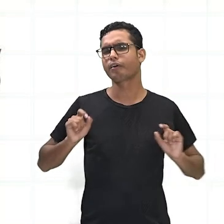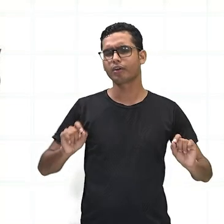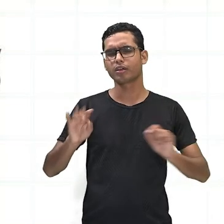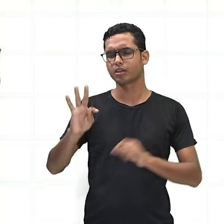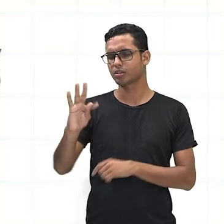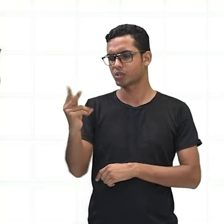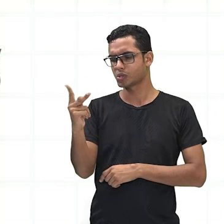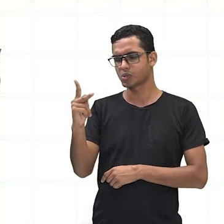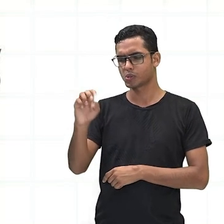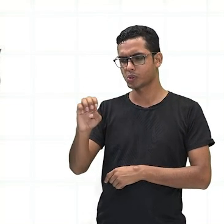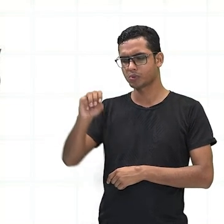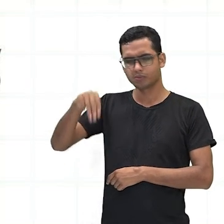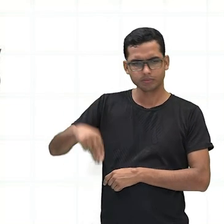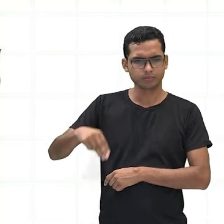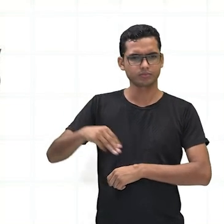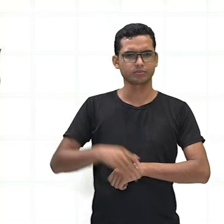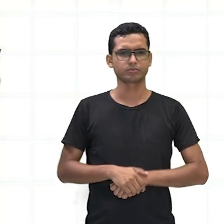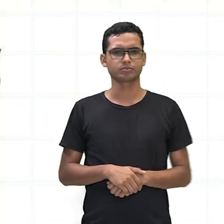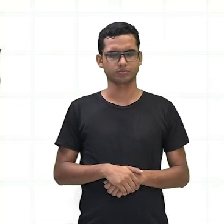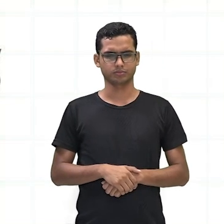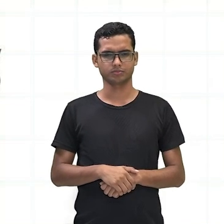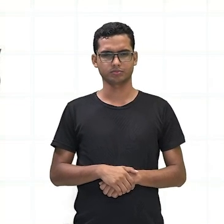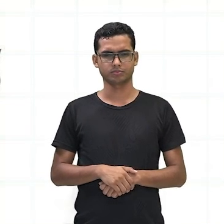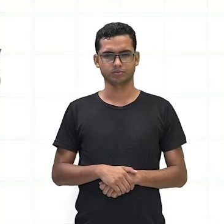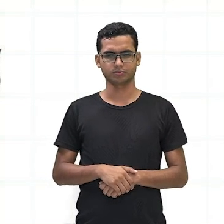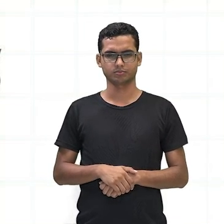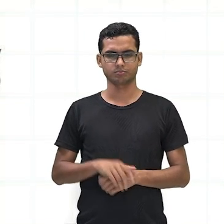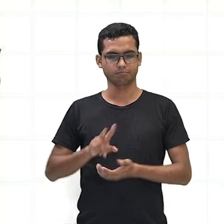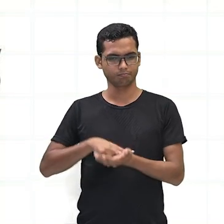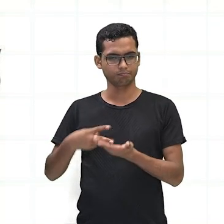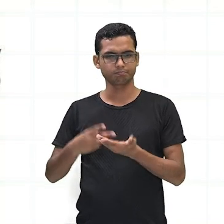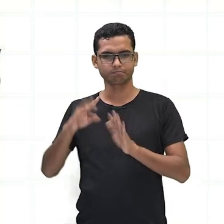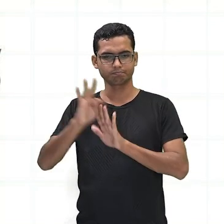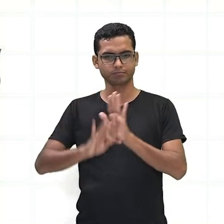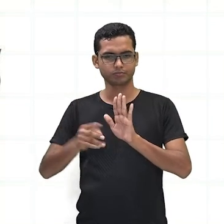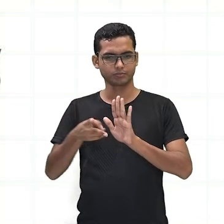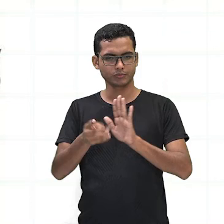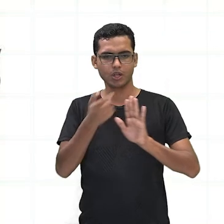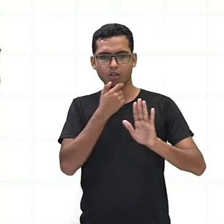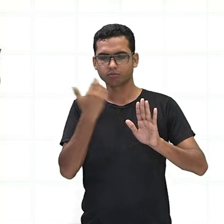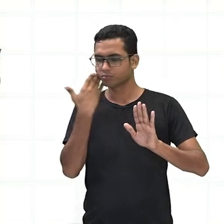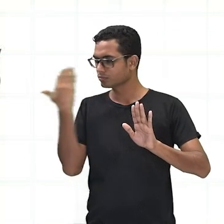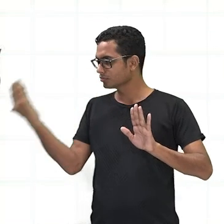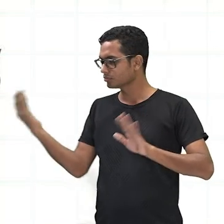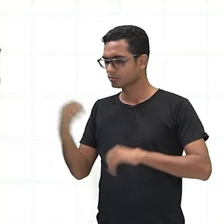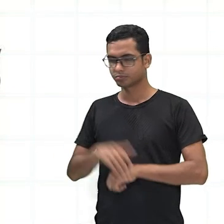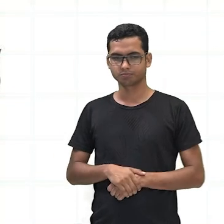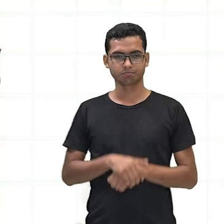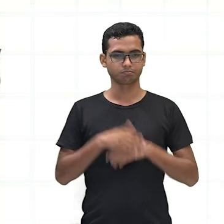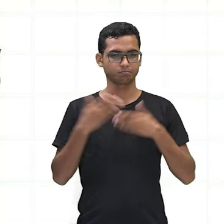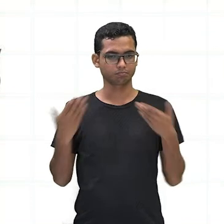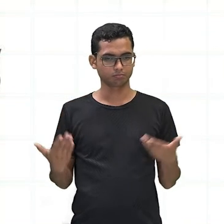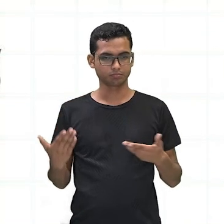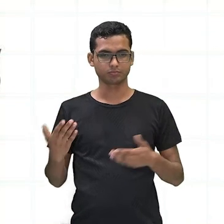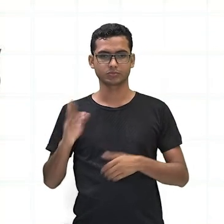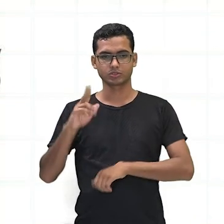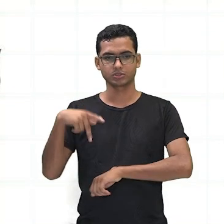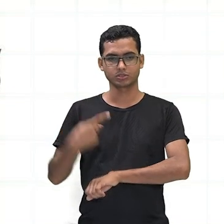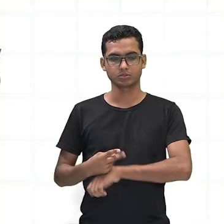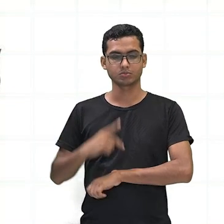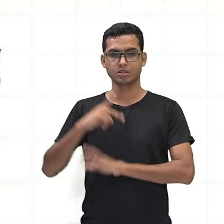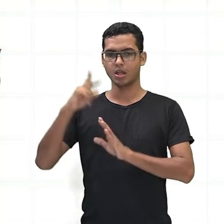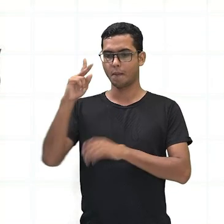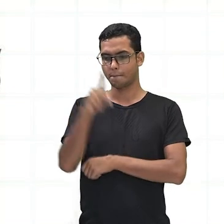to a test. And the teacher gave them. A teacher deu a eles só